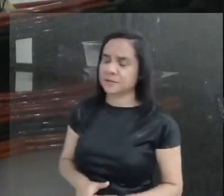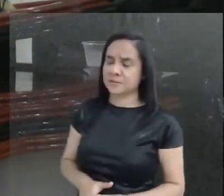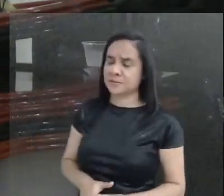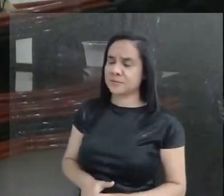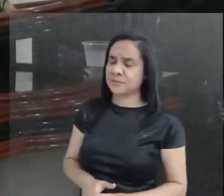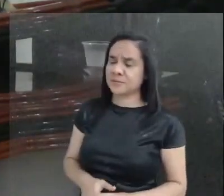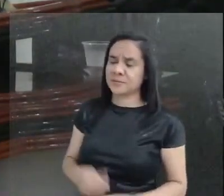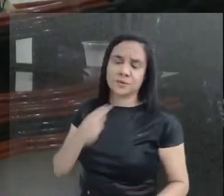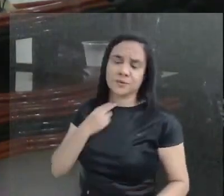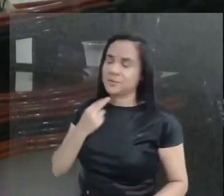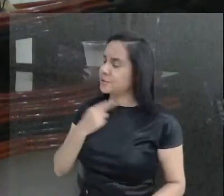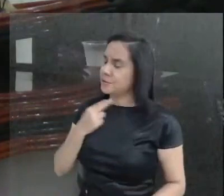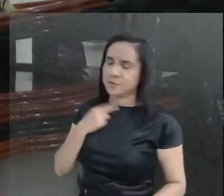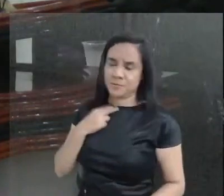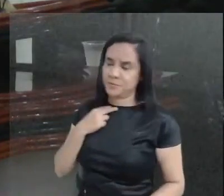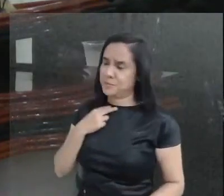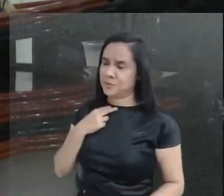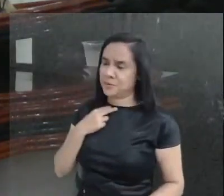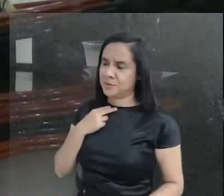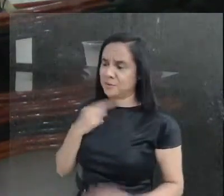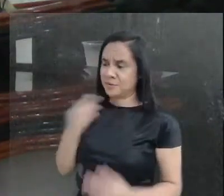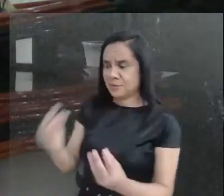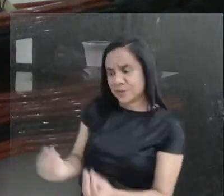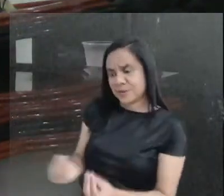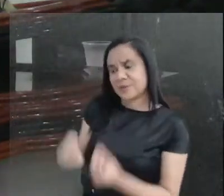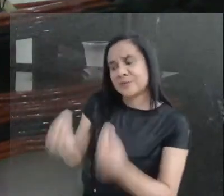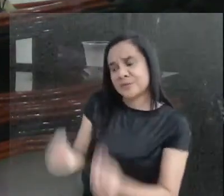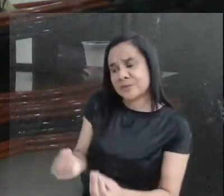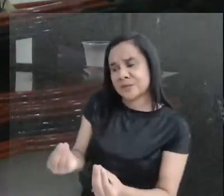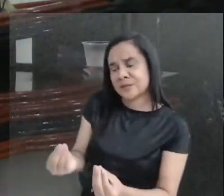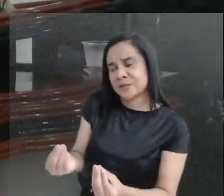tirar dos filhos, olha a diferença, e lançar os cachorrinhos.